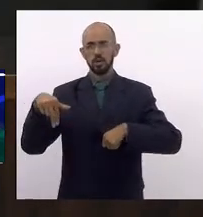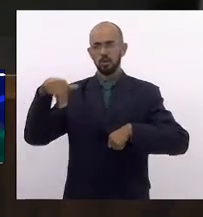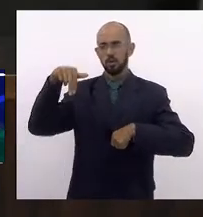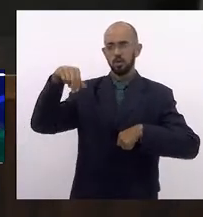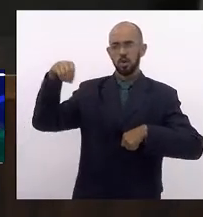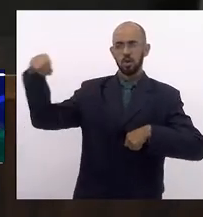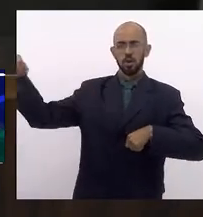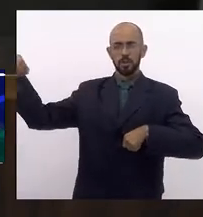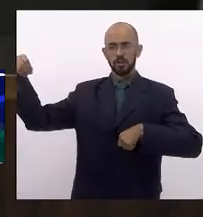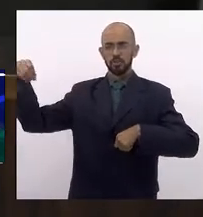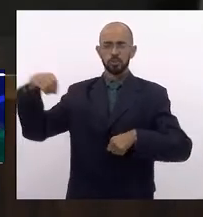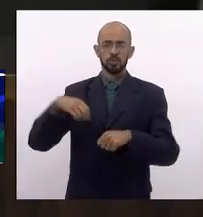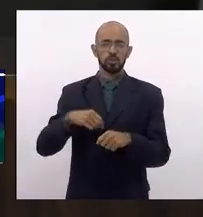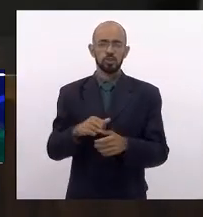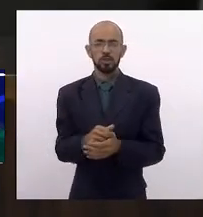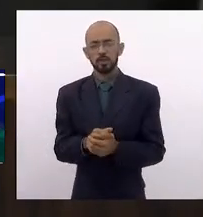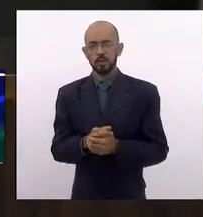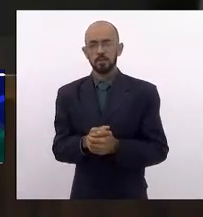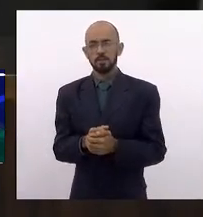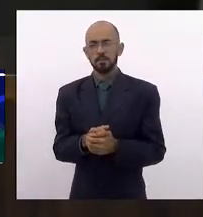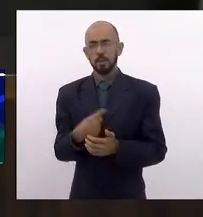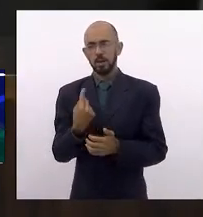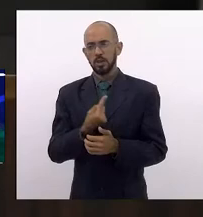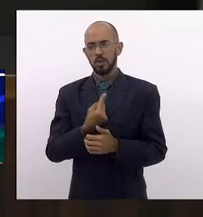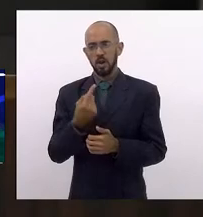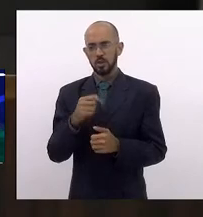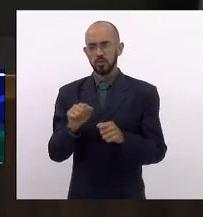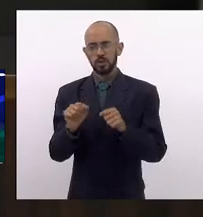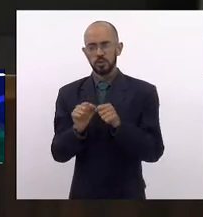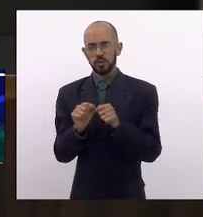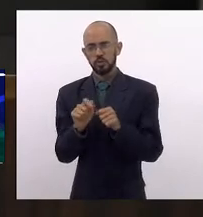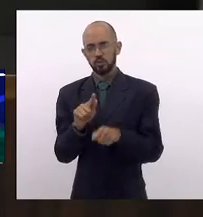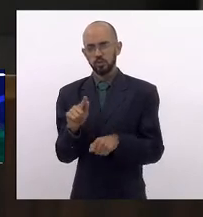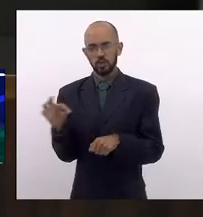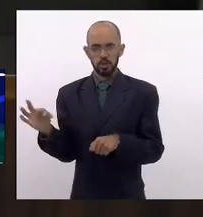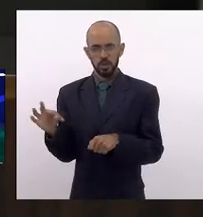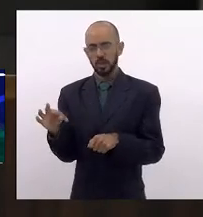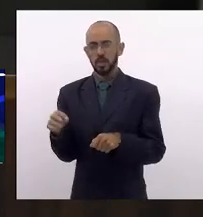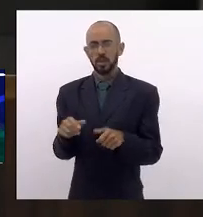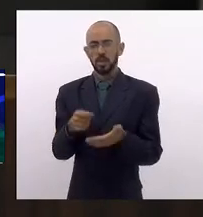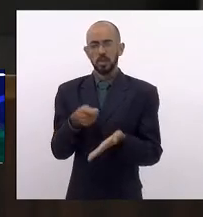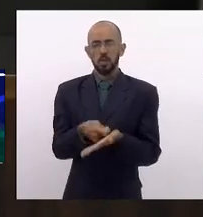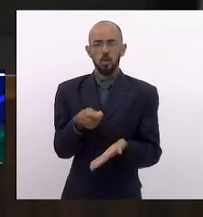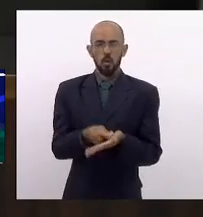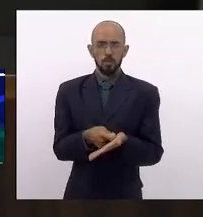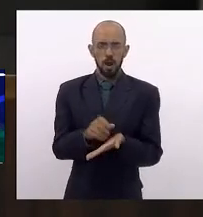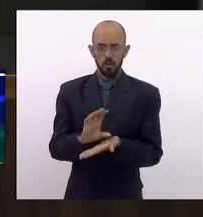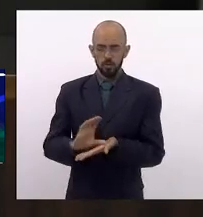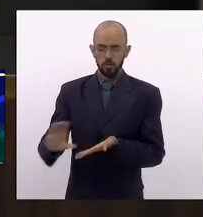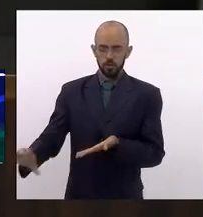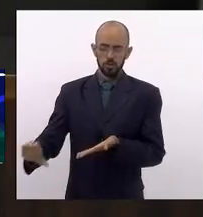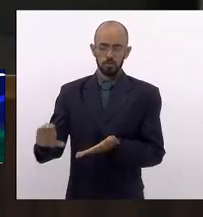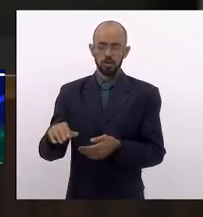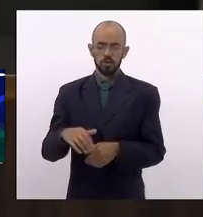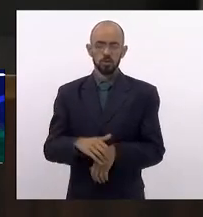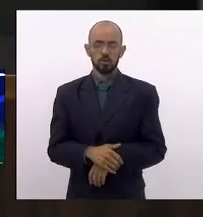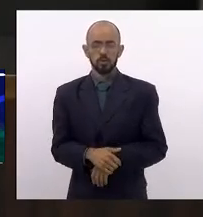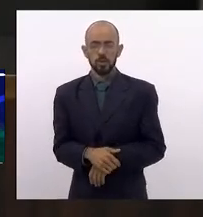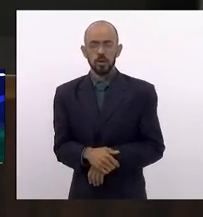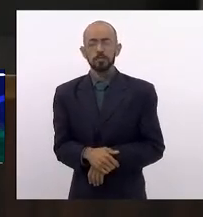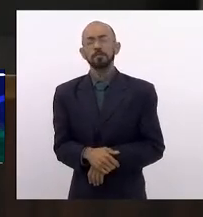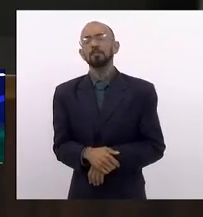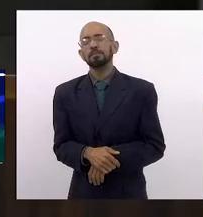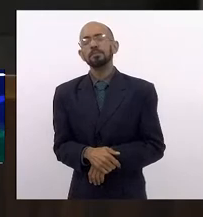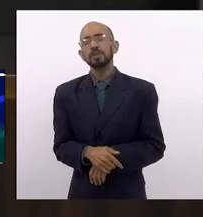falarmos de outras regiões para que ele possa fazer um grupo de trabalho e cobrar o investimento da concessionária logicamente também